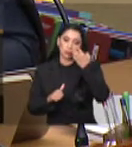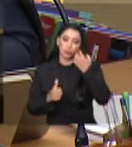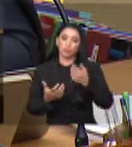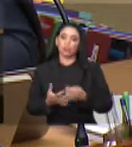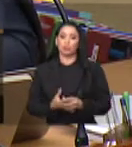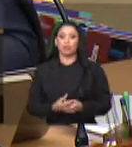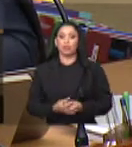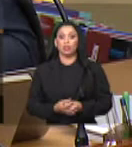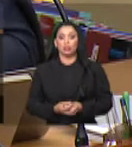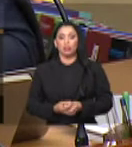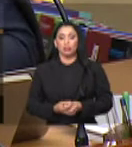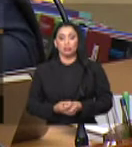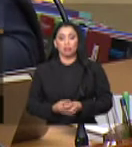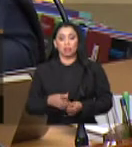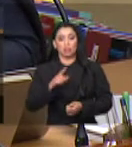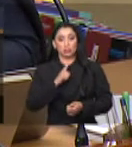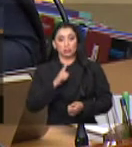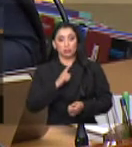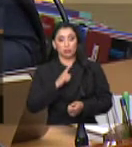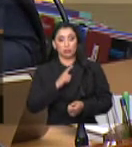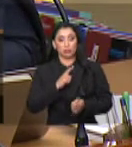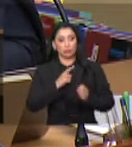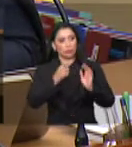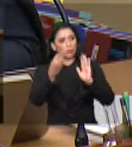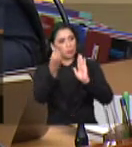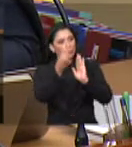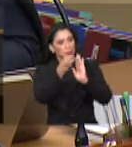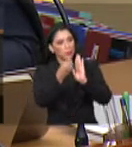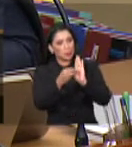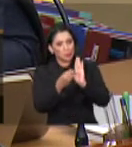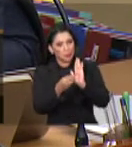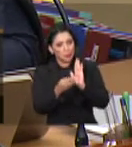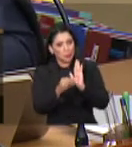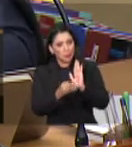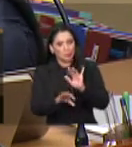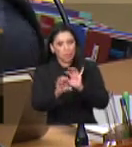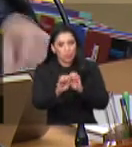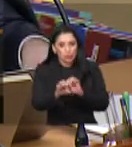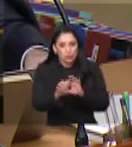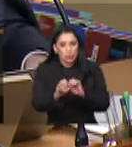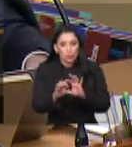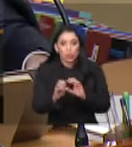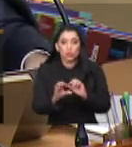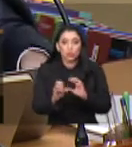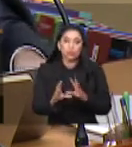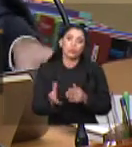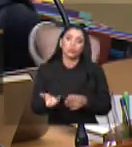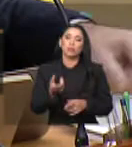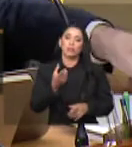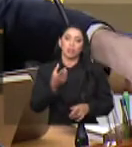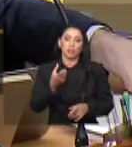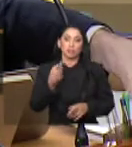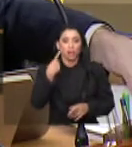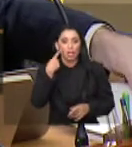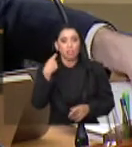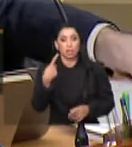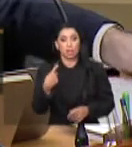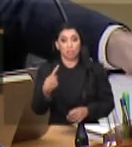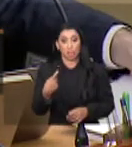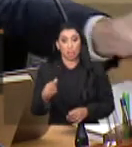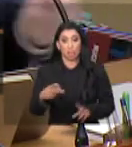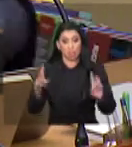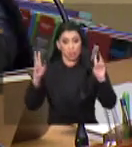traz uma excelente doutrina para aqueles que querem estudar e Militar no assunto além